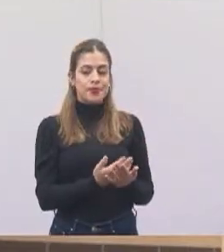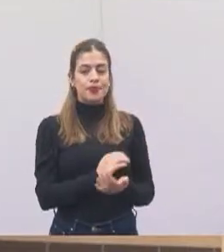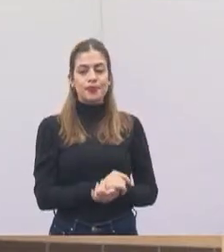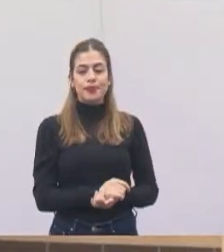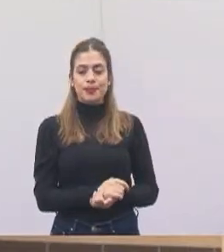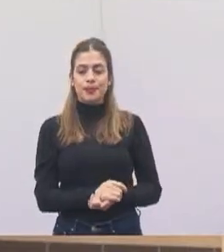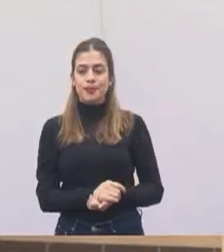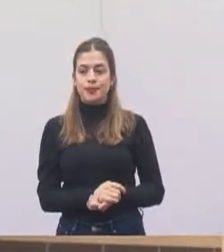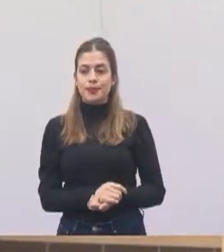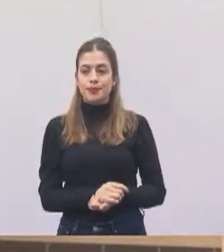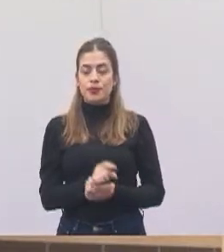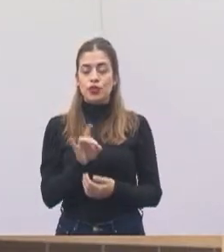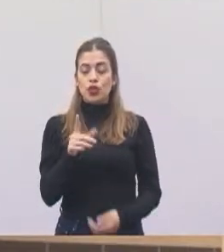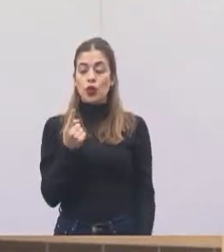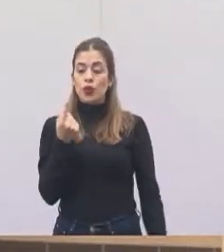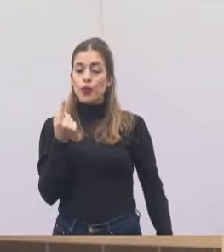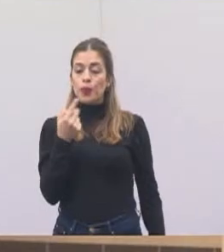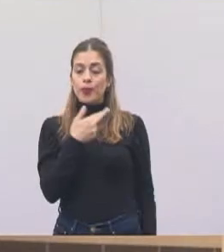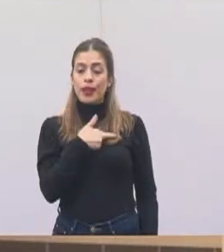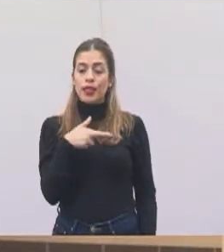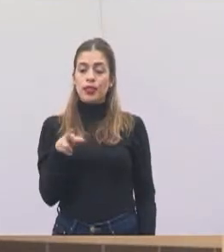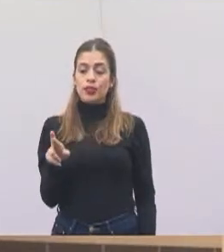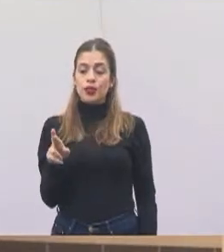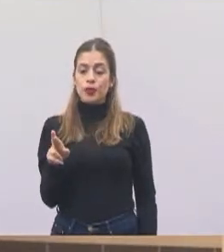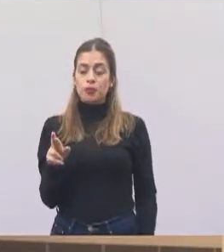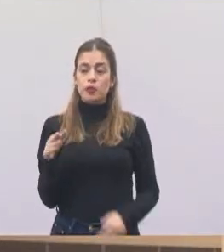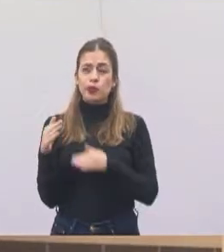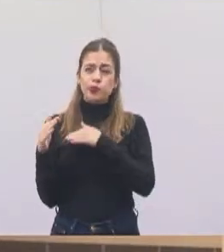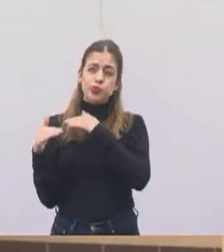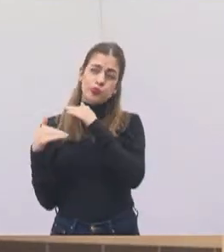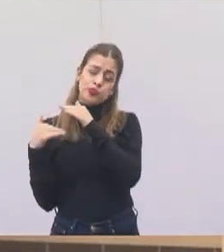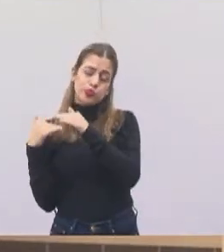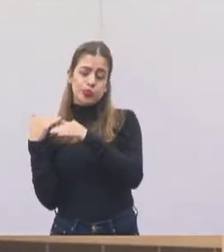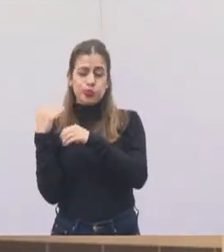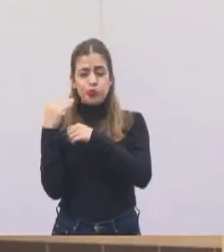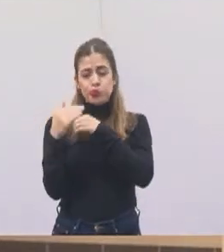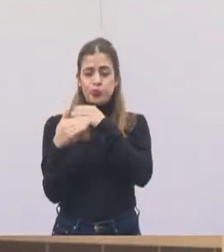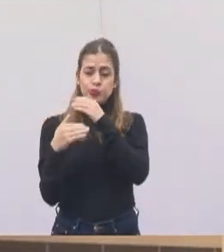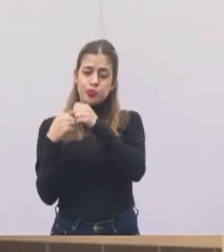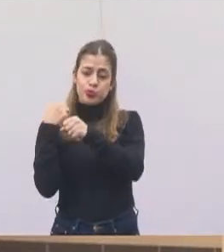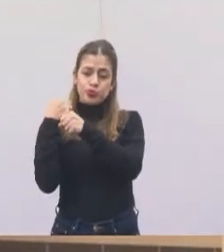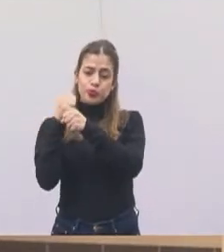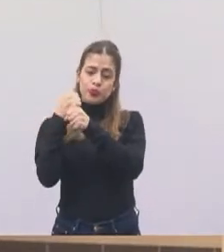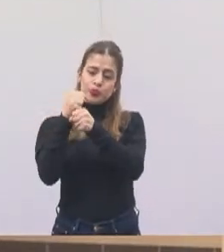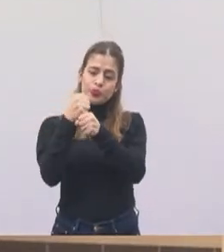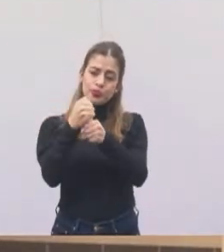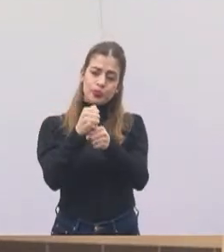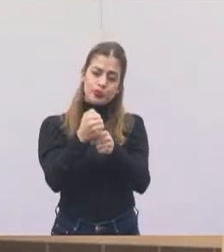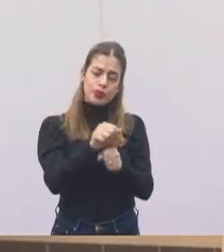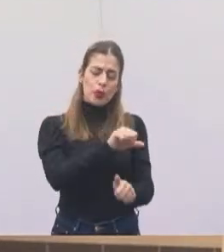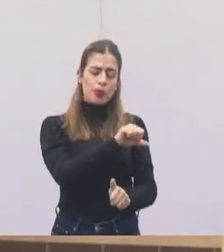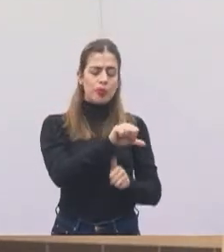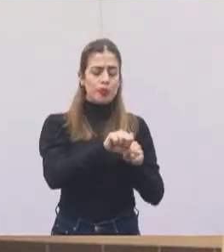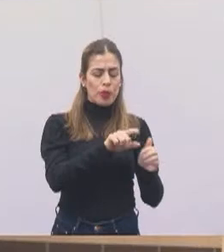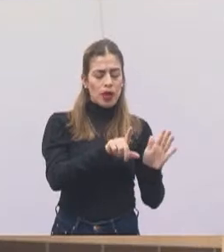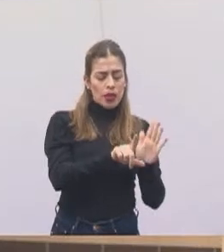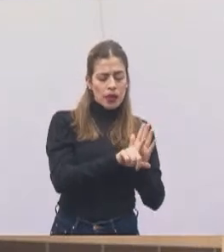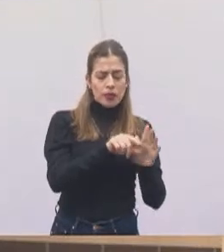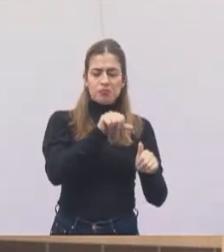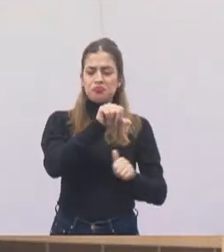era uma única religião. Com o passar do tempo foram mudando, as leis foram